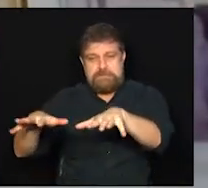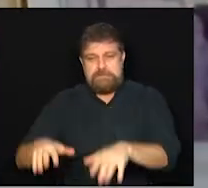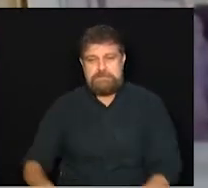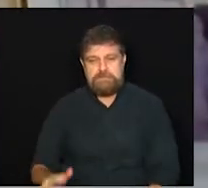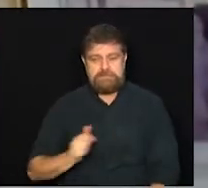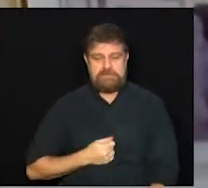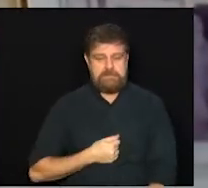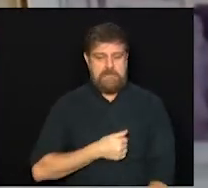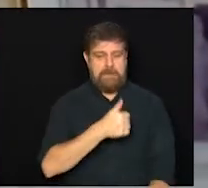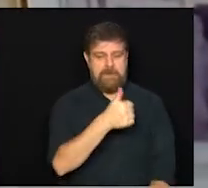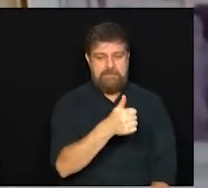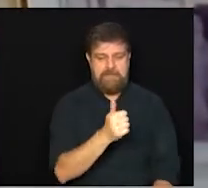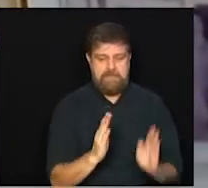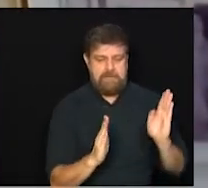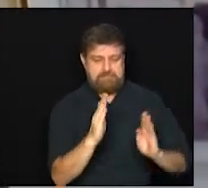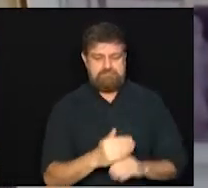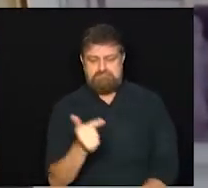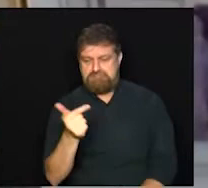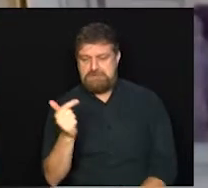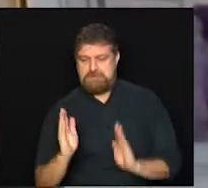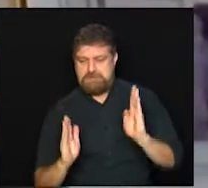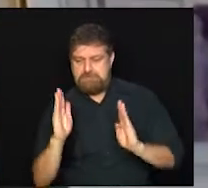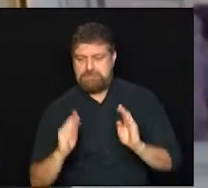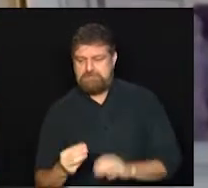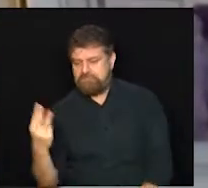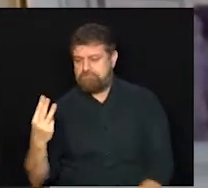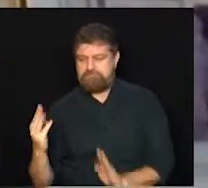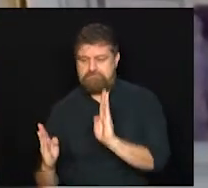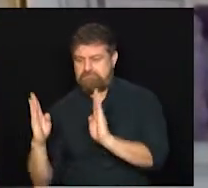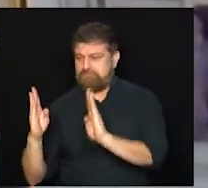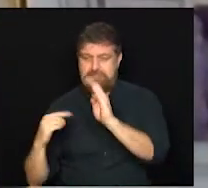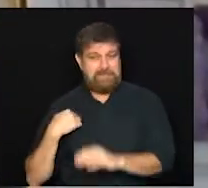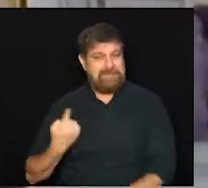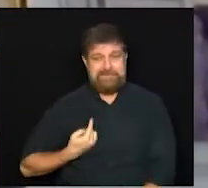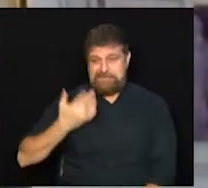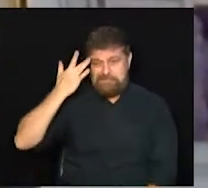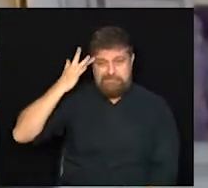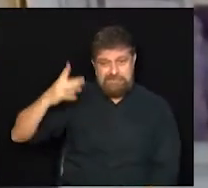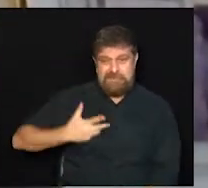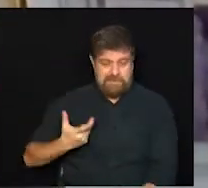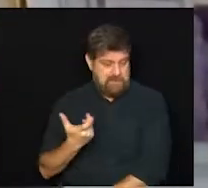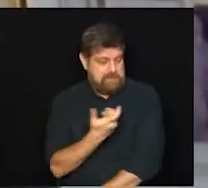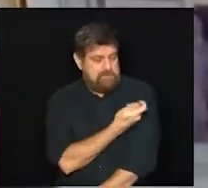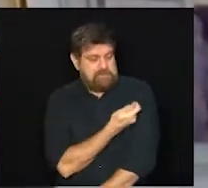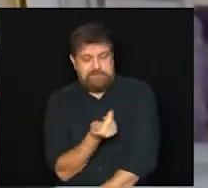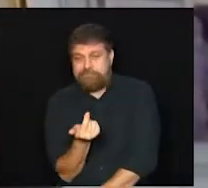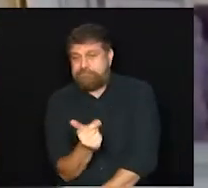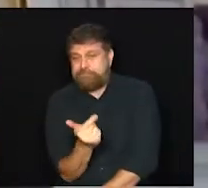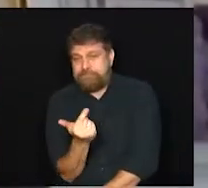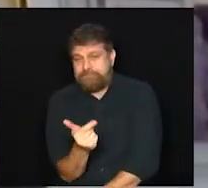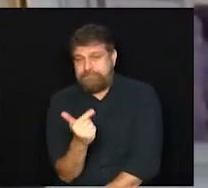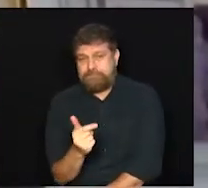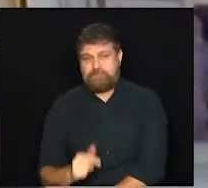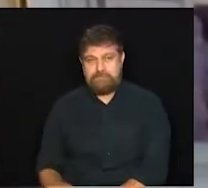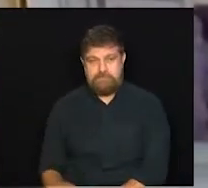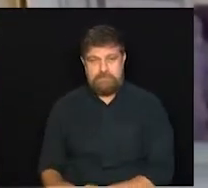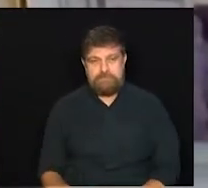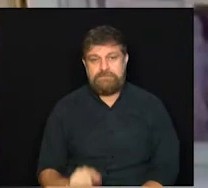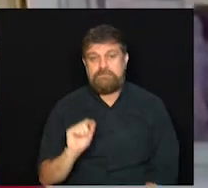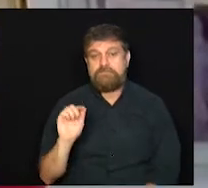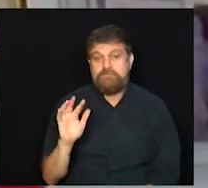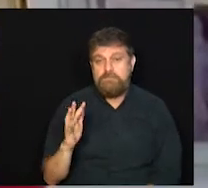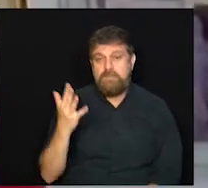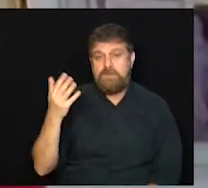ter uma outra variante, porque nós não temos ainda nem sequer a vacina e nem... Porque veja o que aconteceu